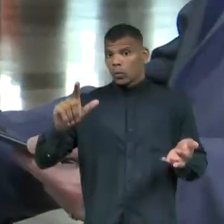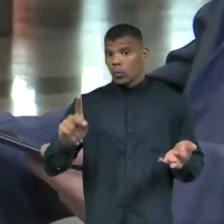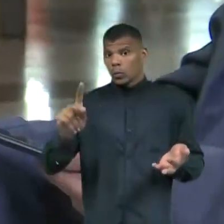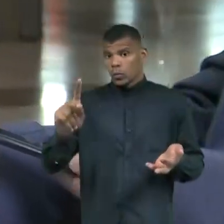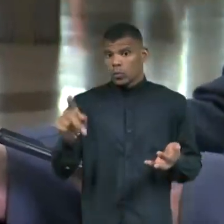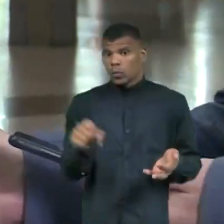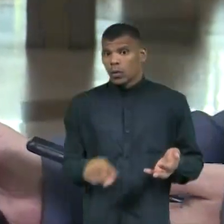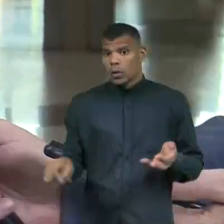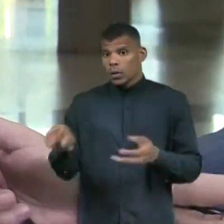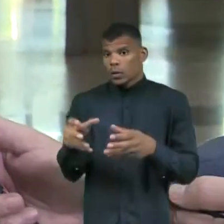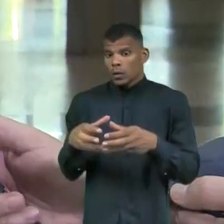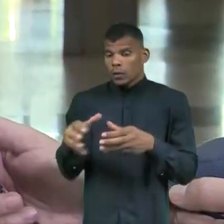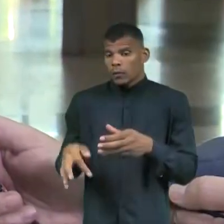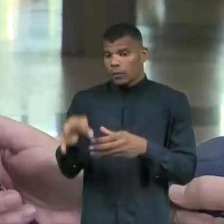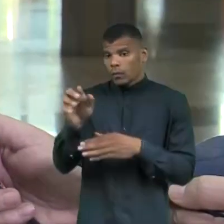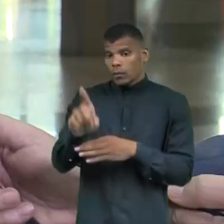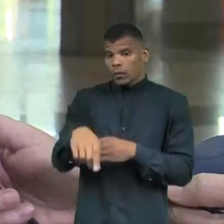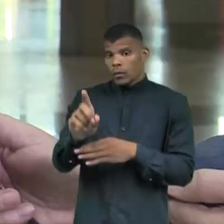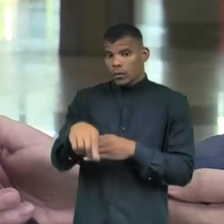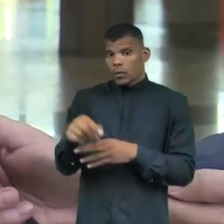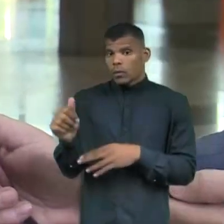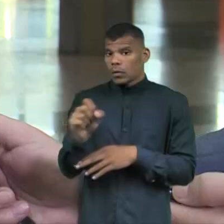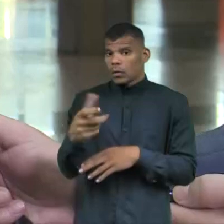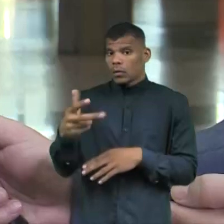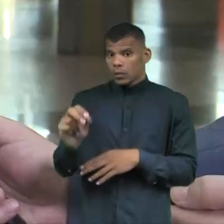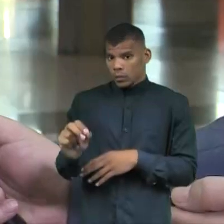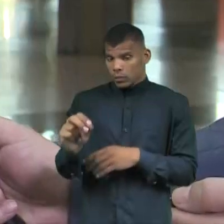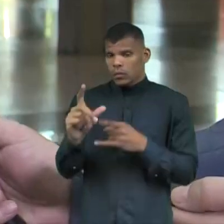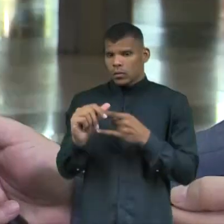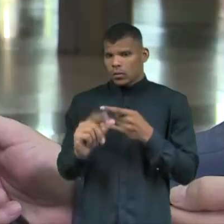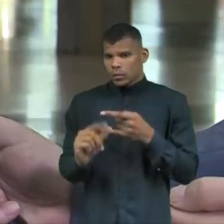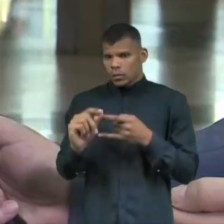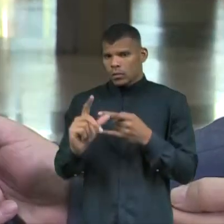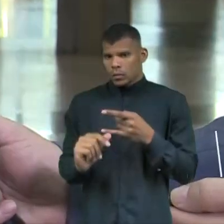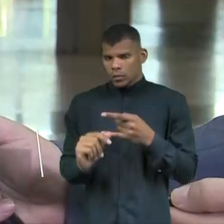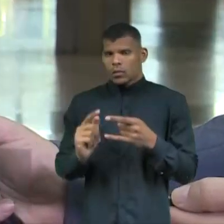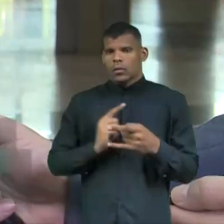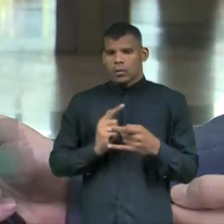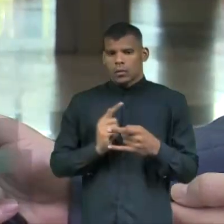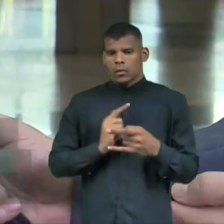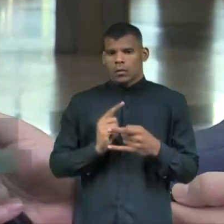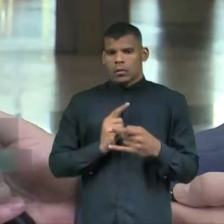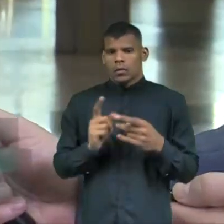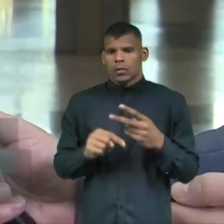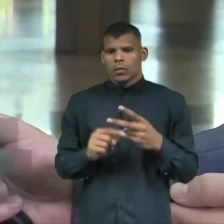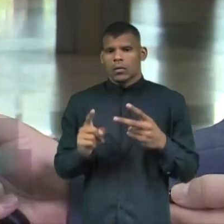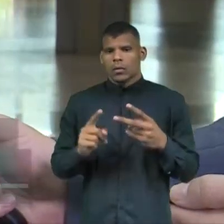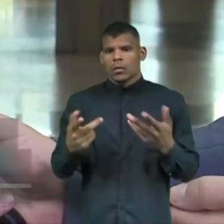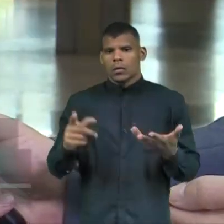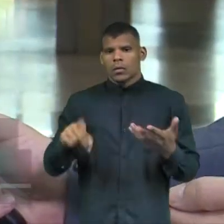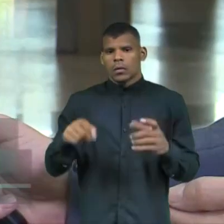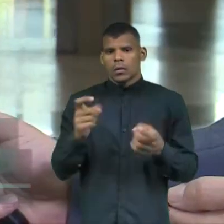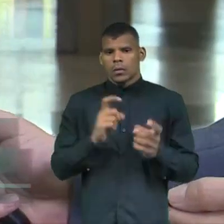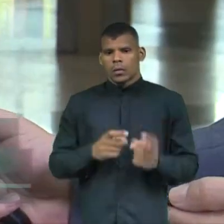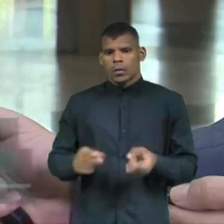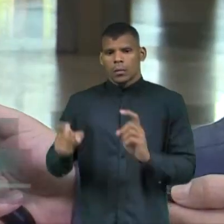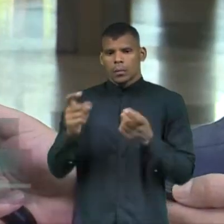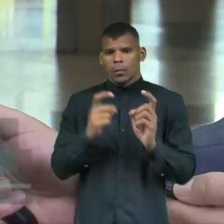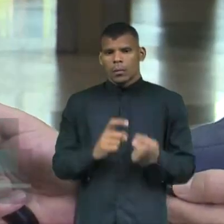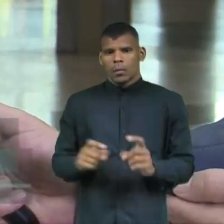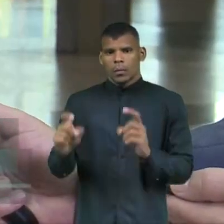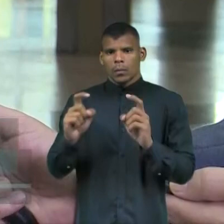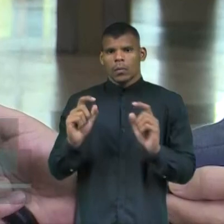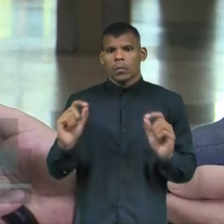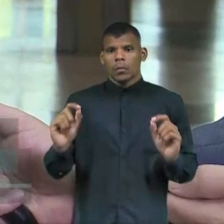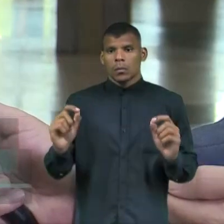Empreendedorismo e Tecnologia, a partir das 18h30, no canal do YouTube, né, no canal do Atlântico no YouTube. E é mais um debate, sim, tá, Renato? Um debate de como